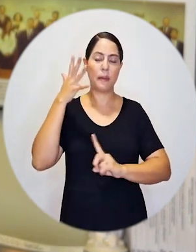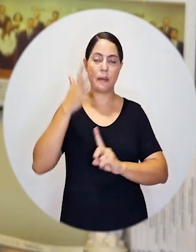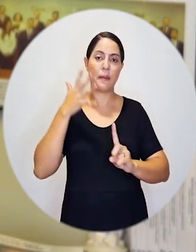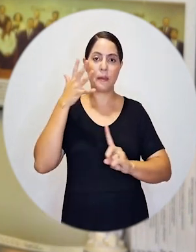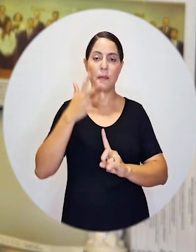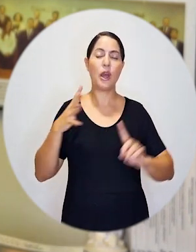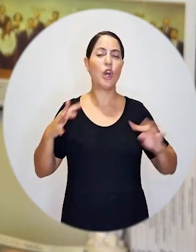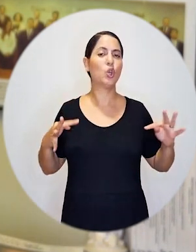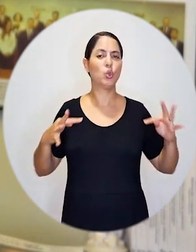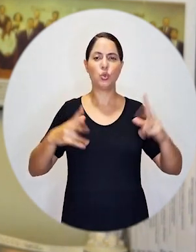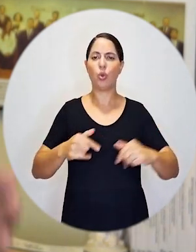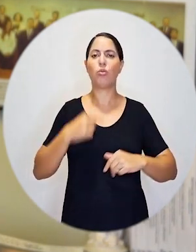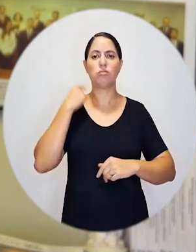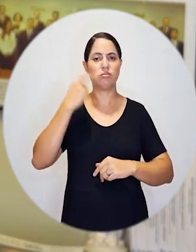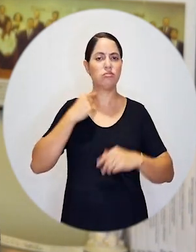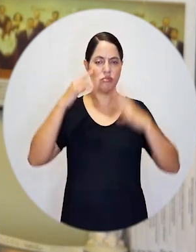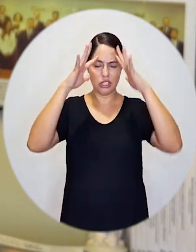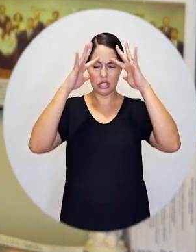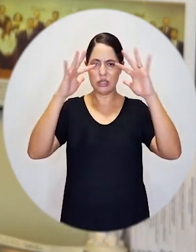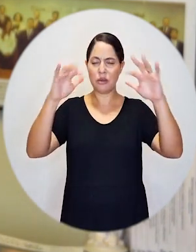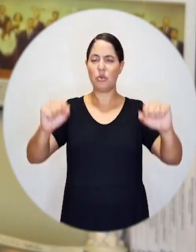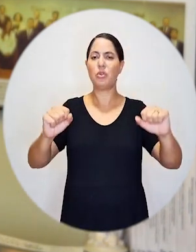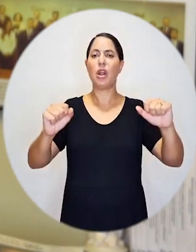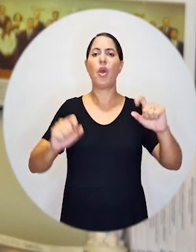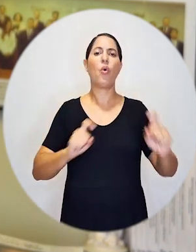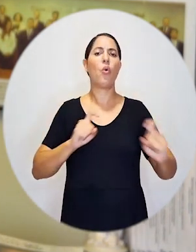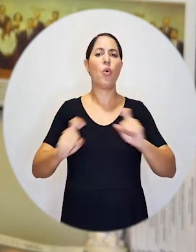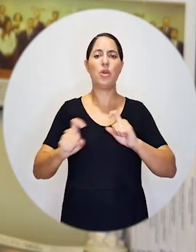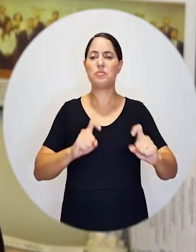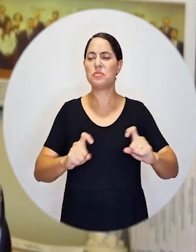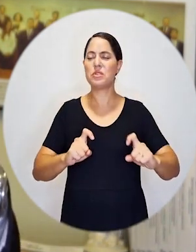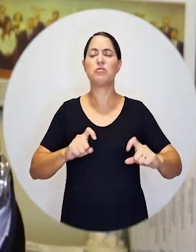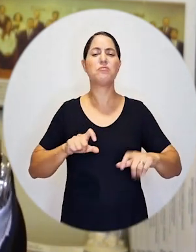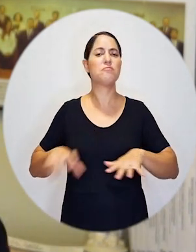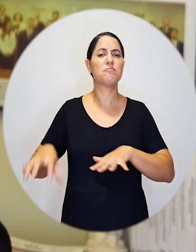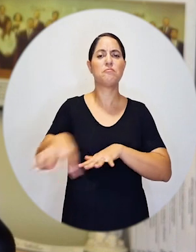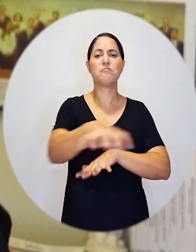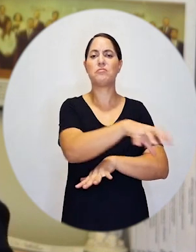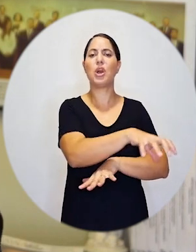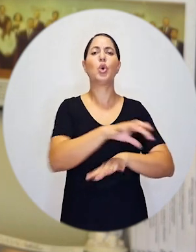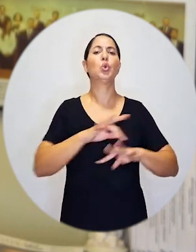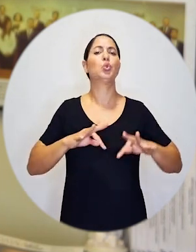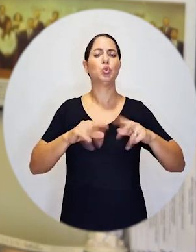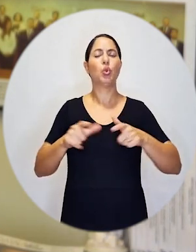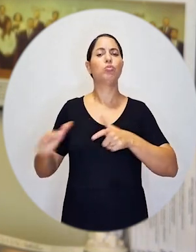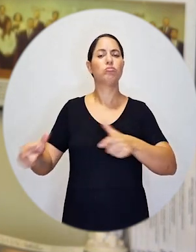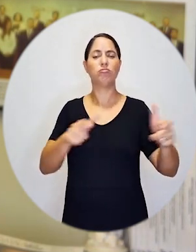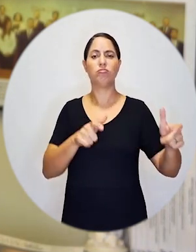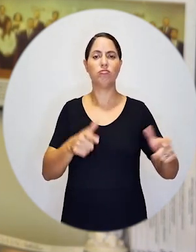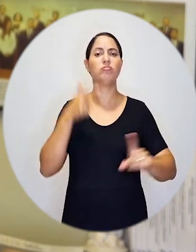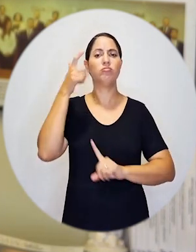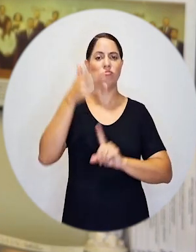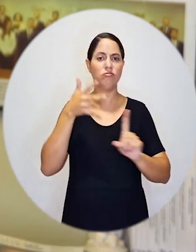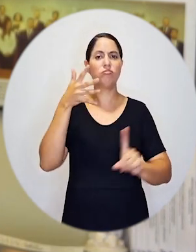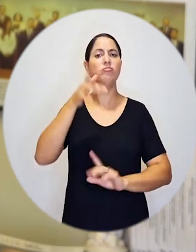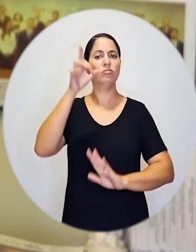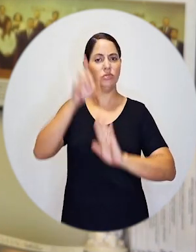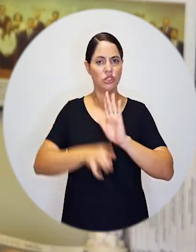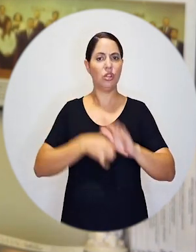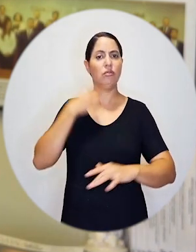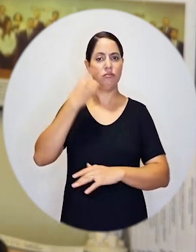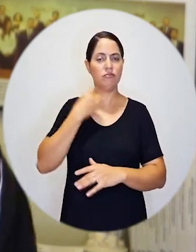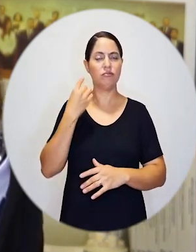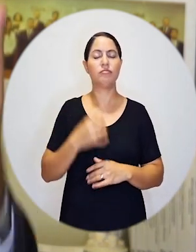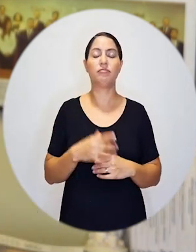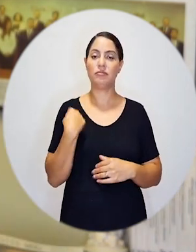do advogado em todas as tribunas de tribunais judiciais ou administrativos. São alguns dos projetos de lei de interesse da classe que a